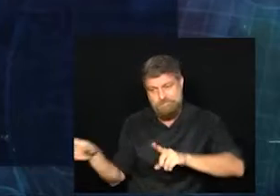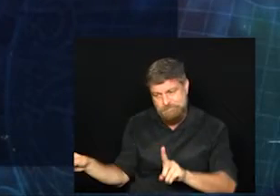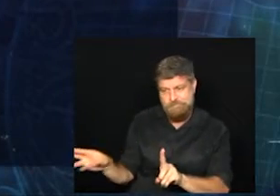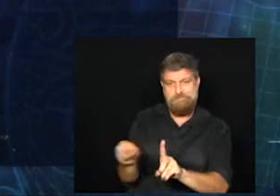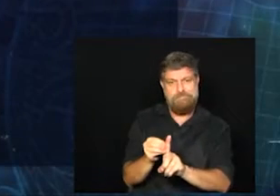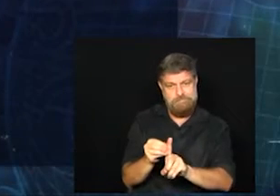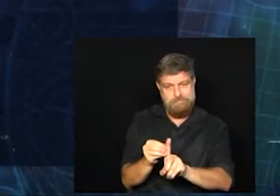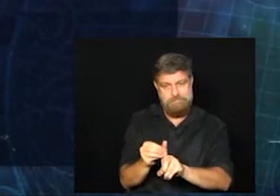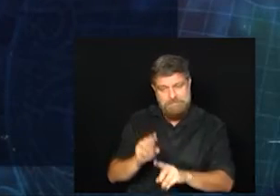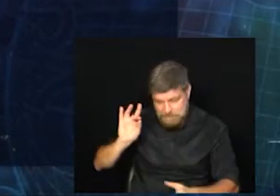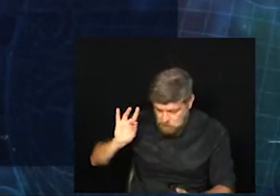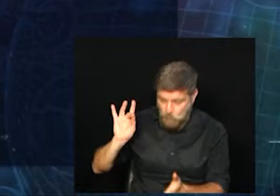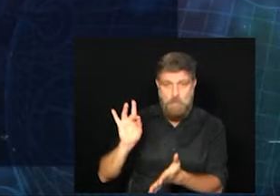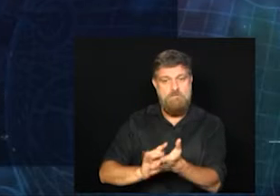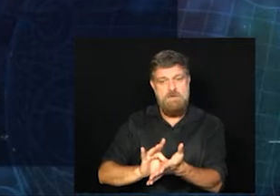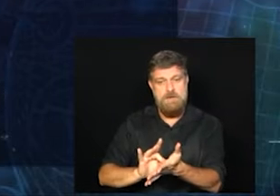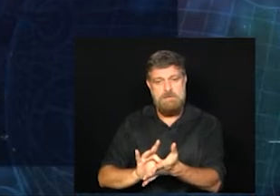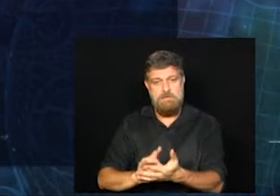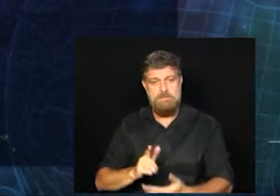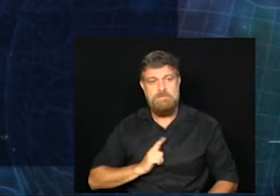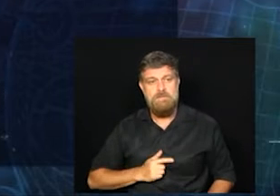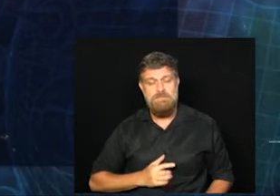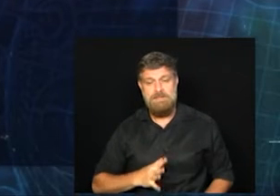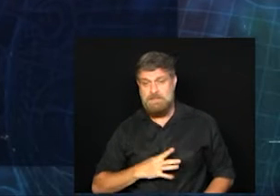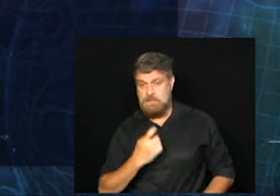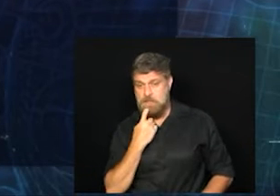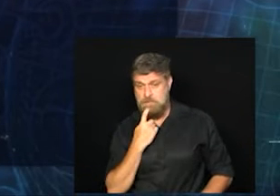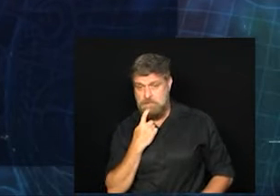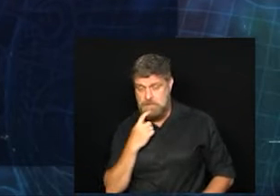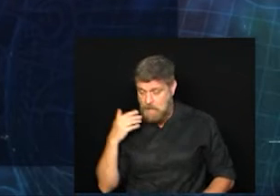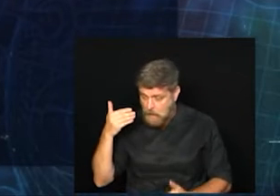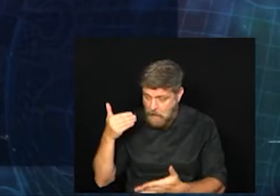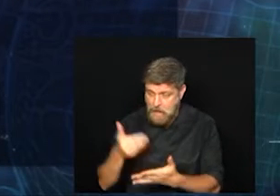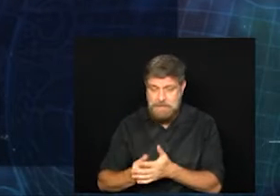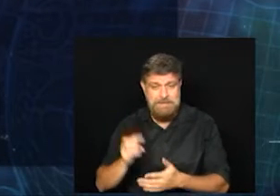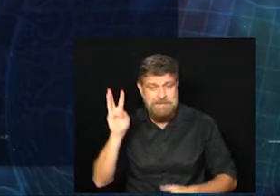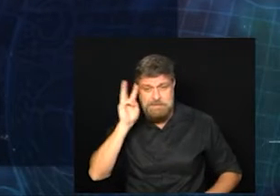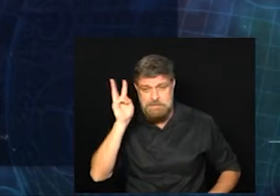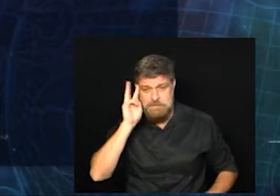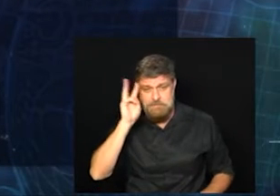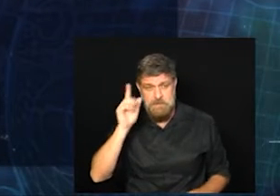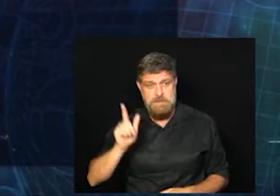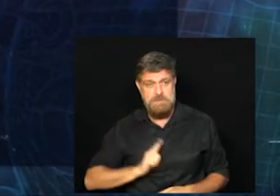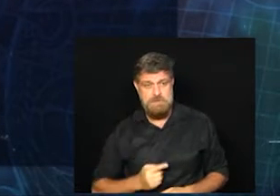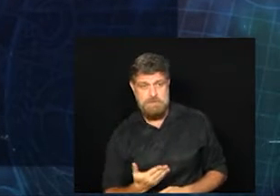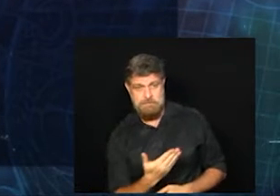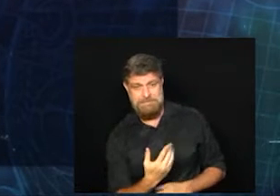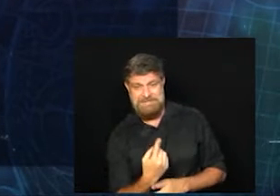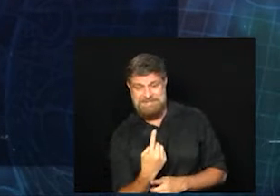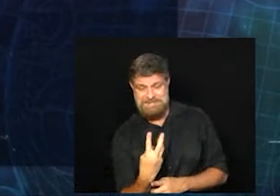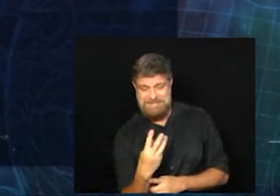359.333 casos confirmados e Campinas, até esta terça-feira, tinha